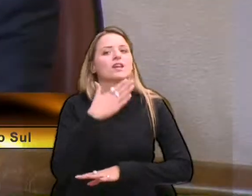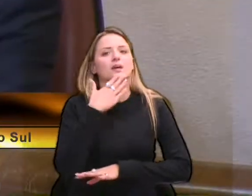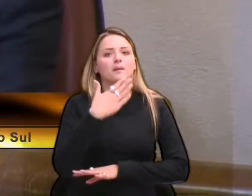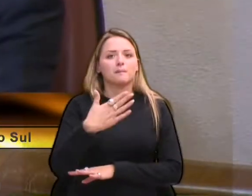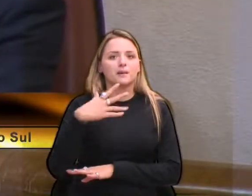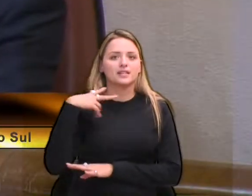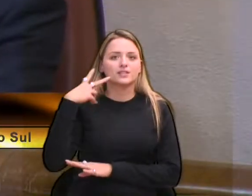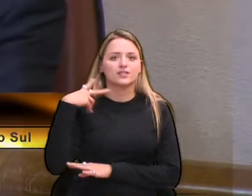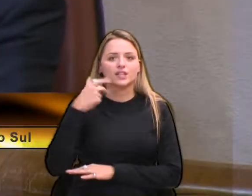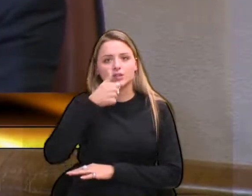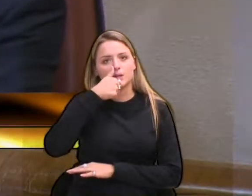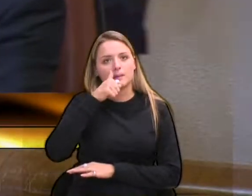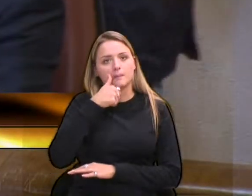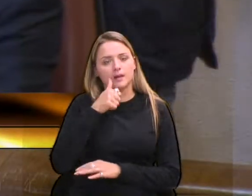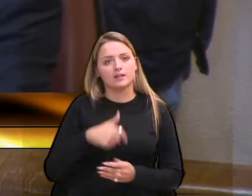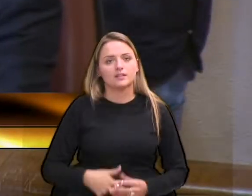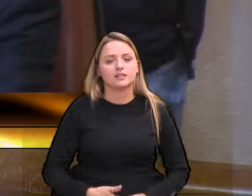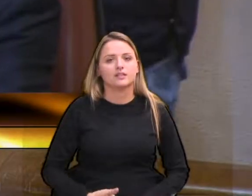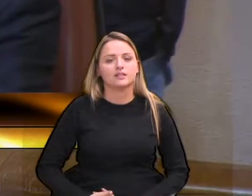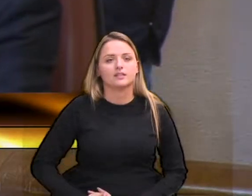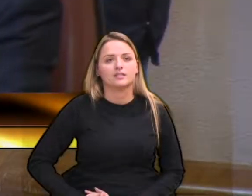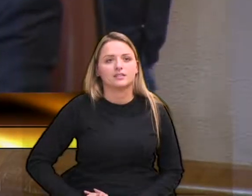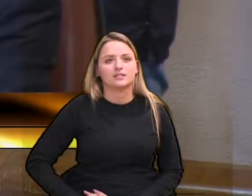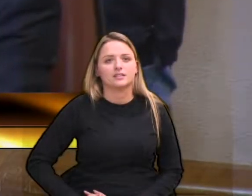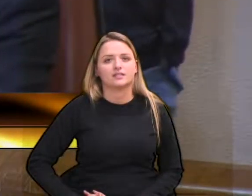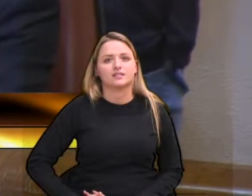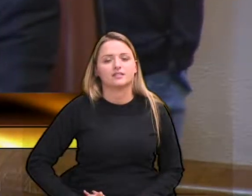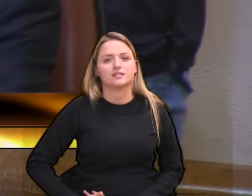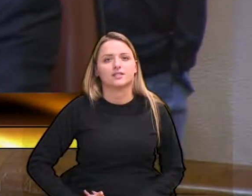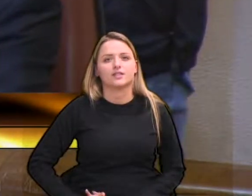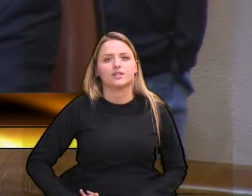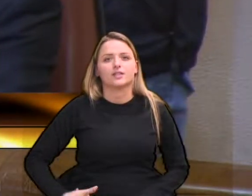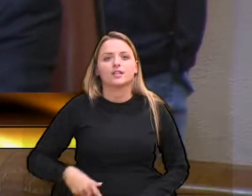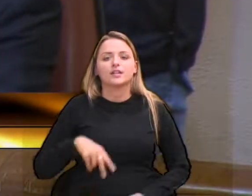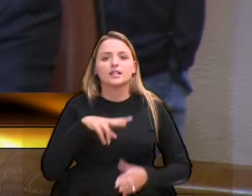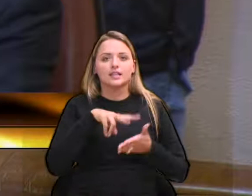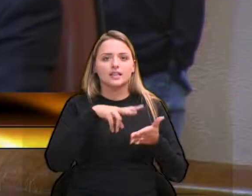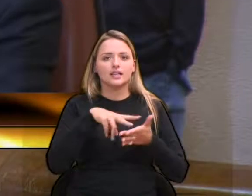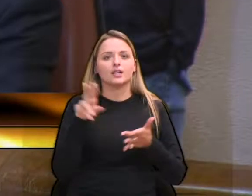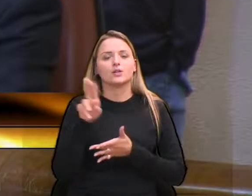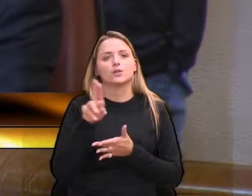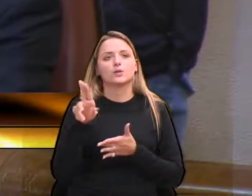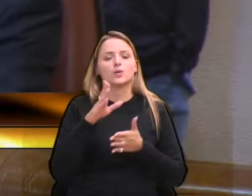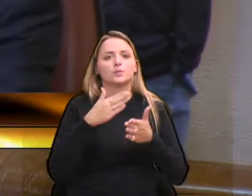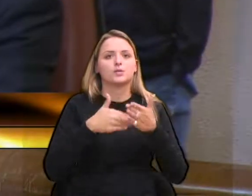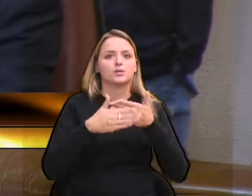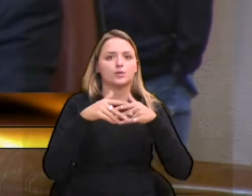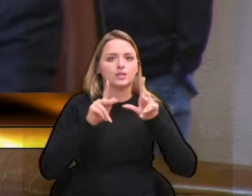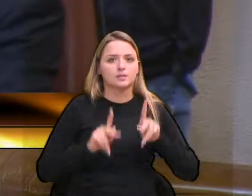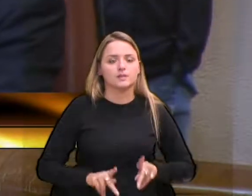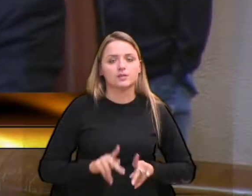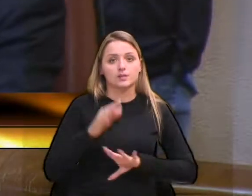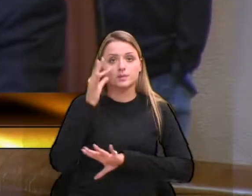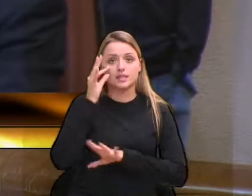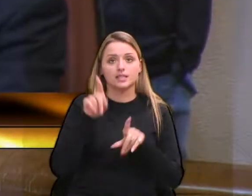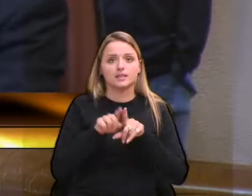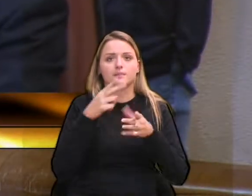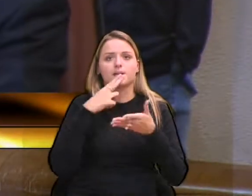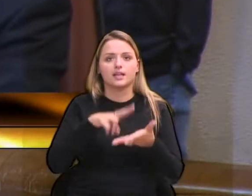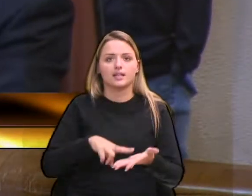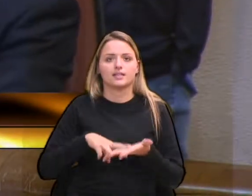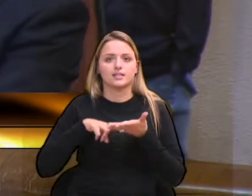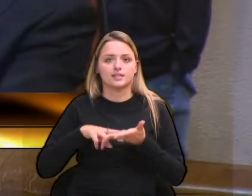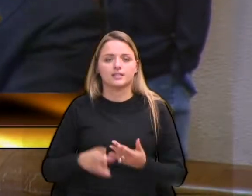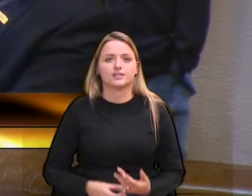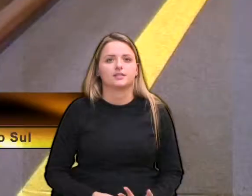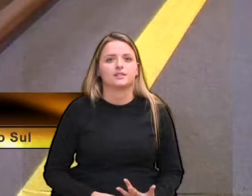Solicito à vereadora Paula Iores que leia a nominata das autoridades que nos prestigiam nesta homenagem e as correspondências recebidas.